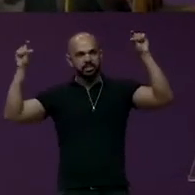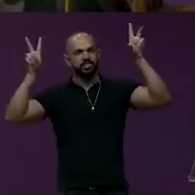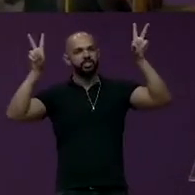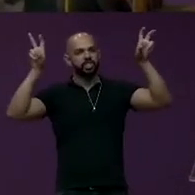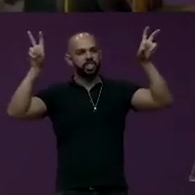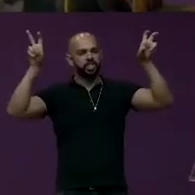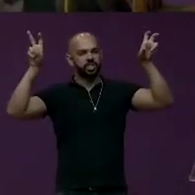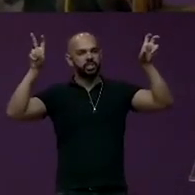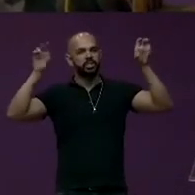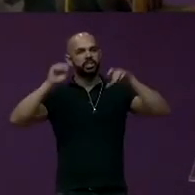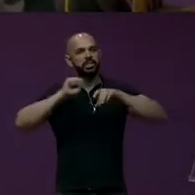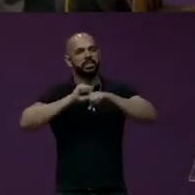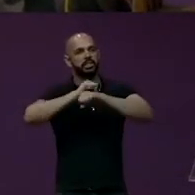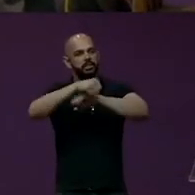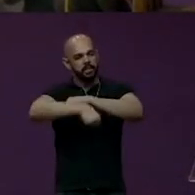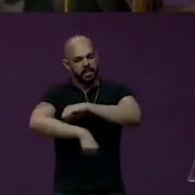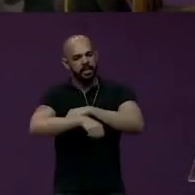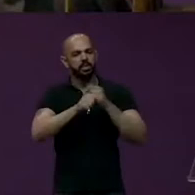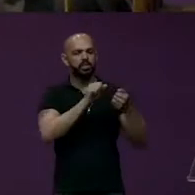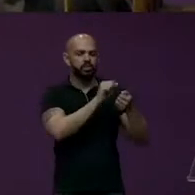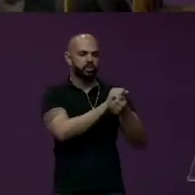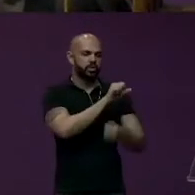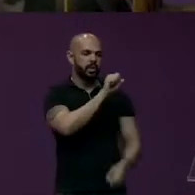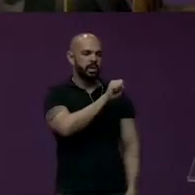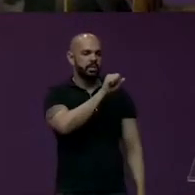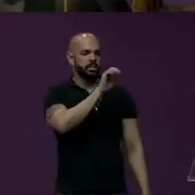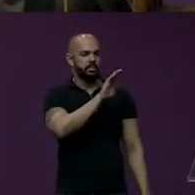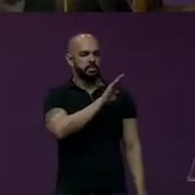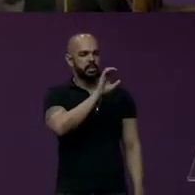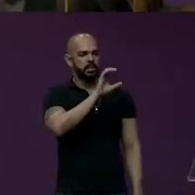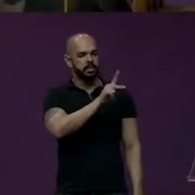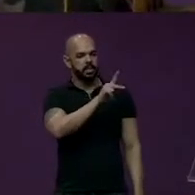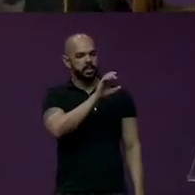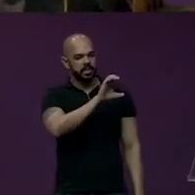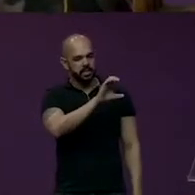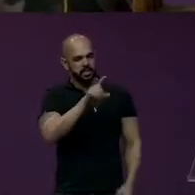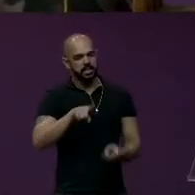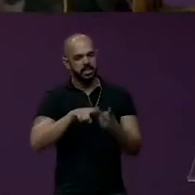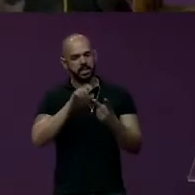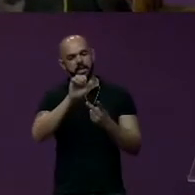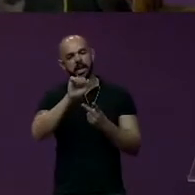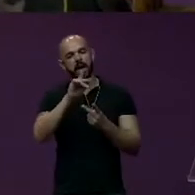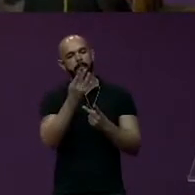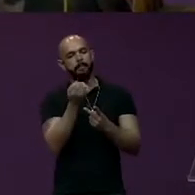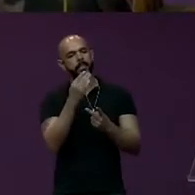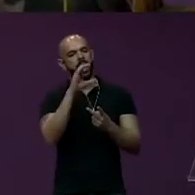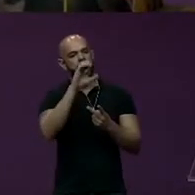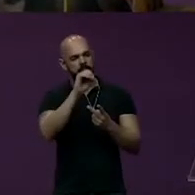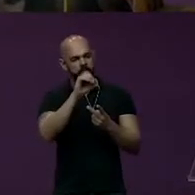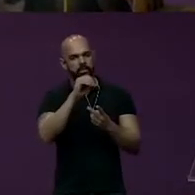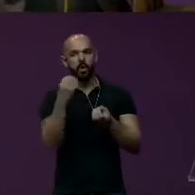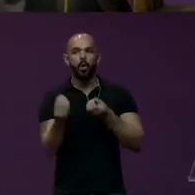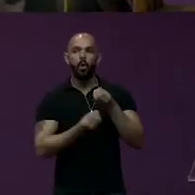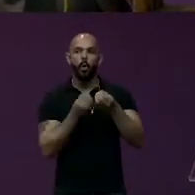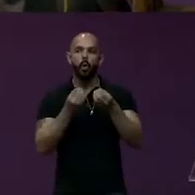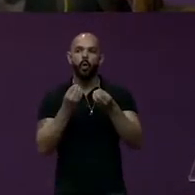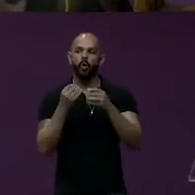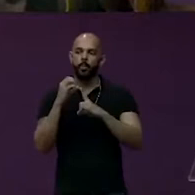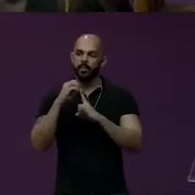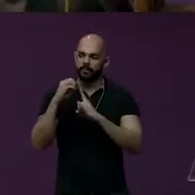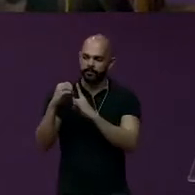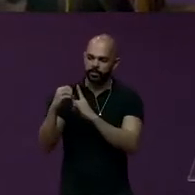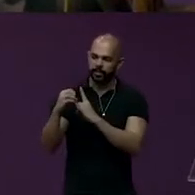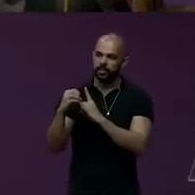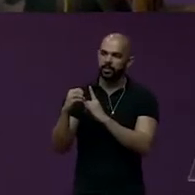seminário conjunto com a SBPC e a Brasco, né? Se trata de colocar como que a